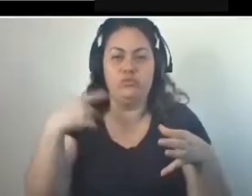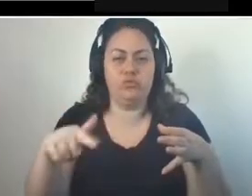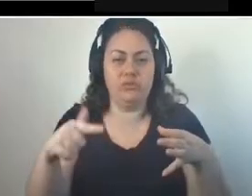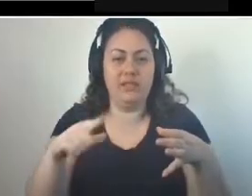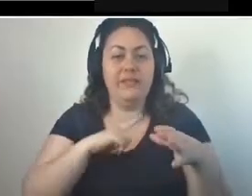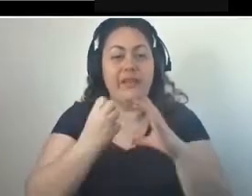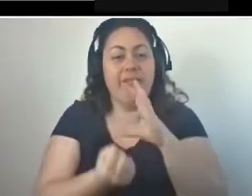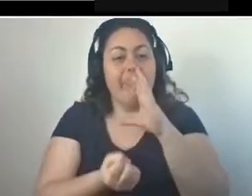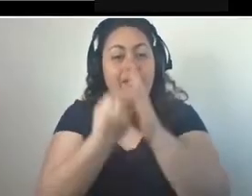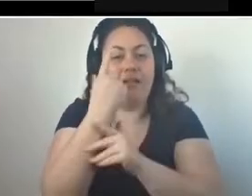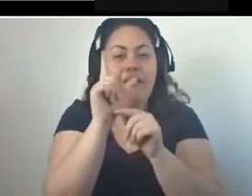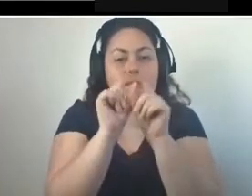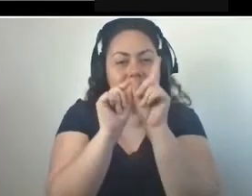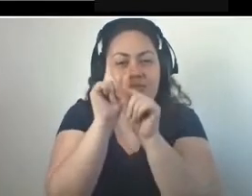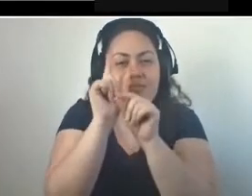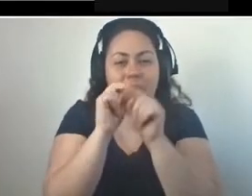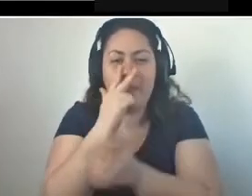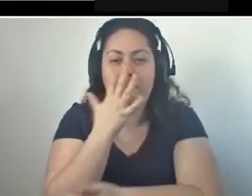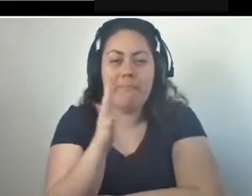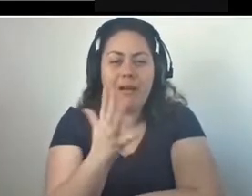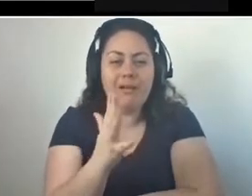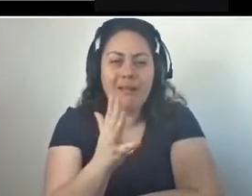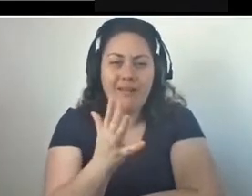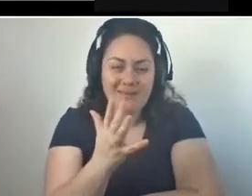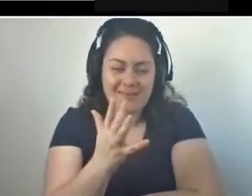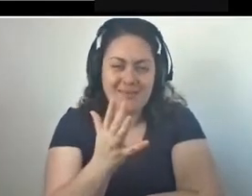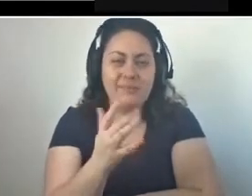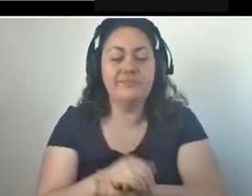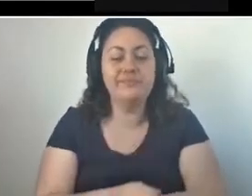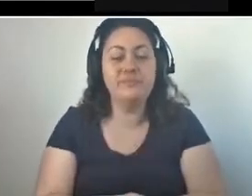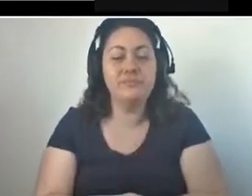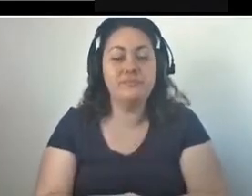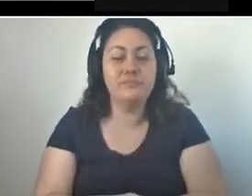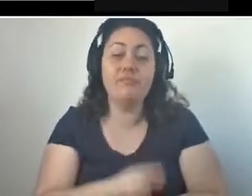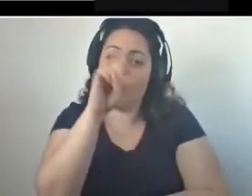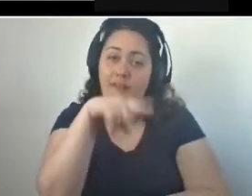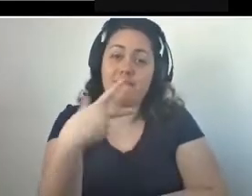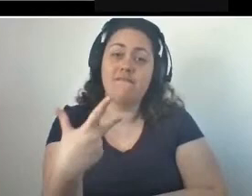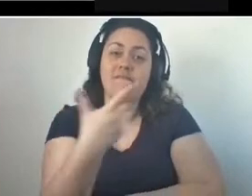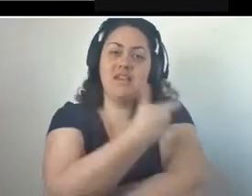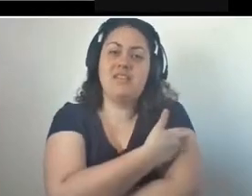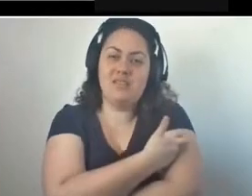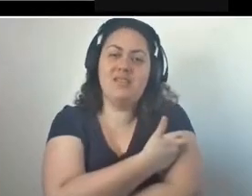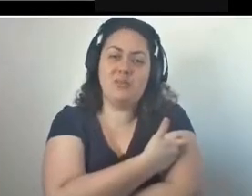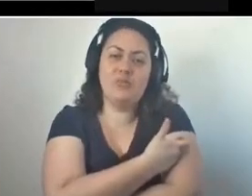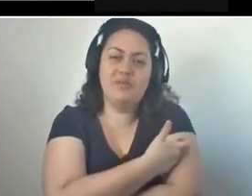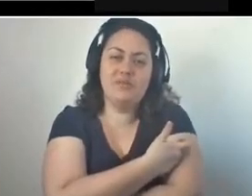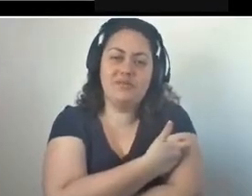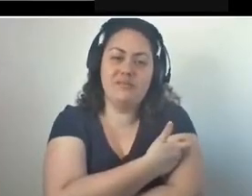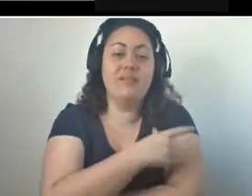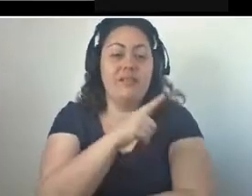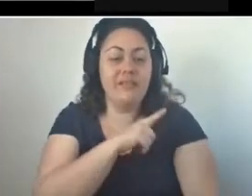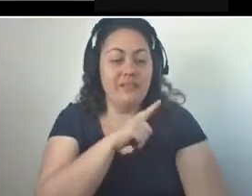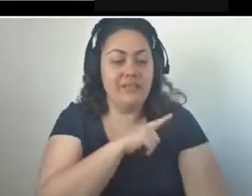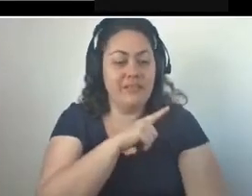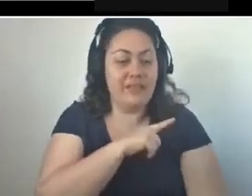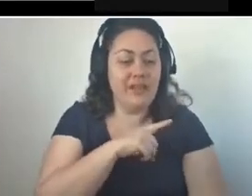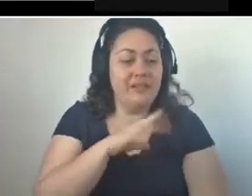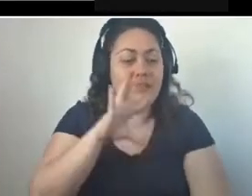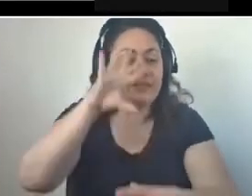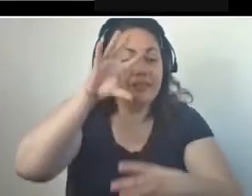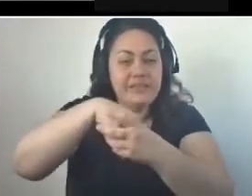uma estrelinha, né? Então, quando tu forma isso aqui, essa é a vacina, né? Aqui tu tem as spikes nesse nanotubo